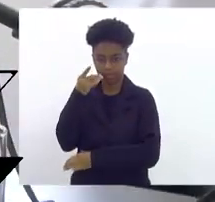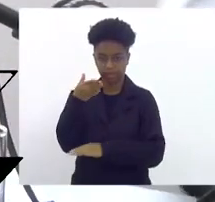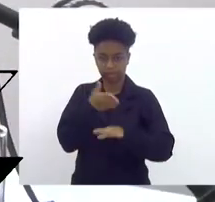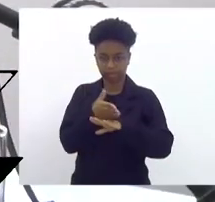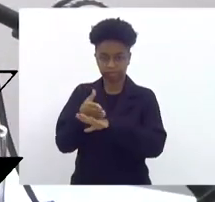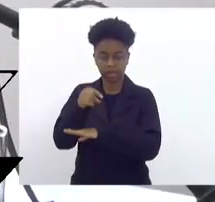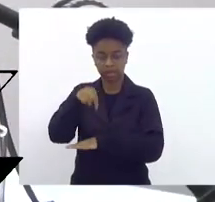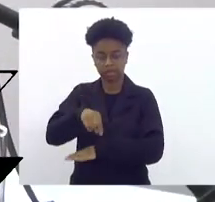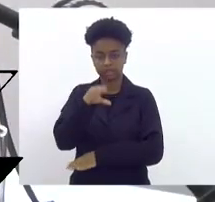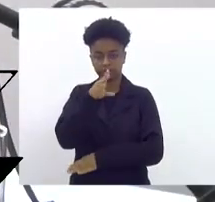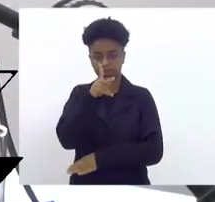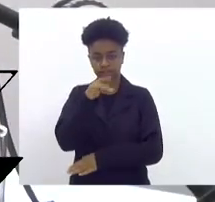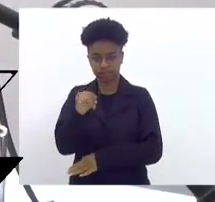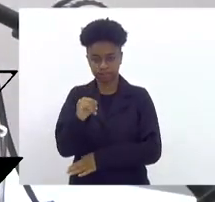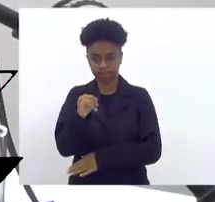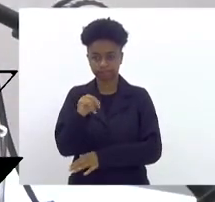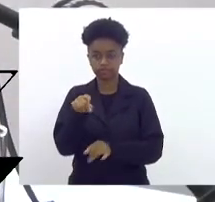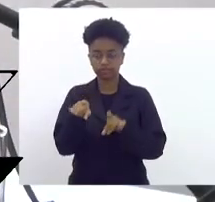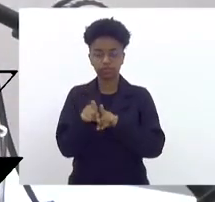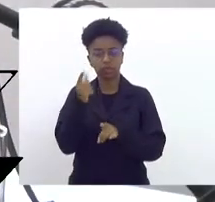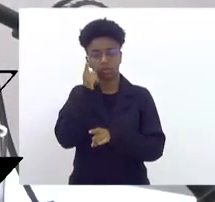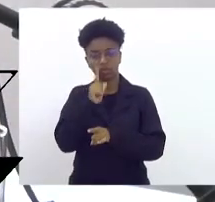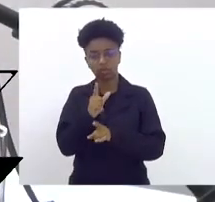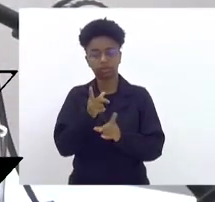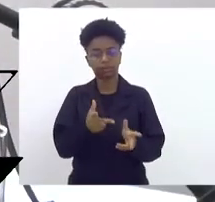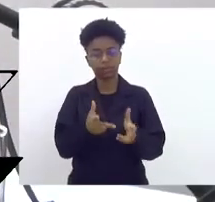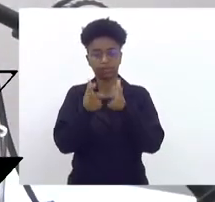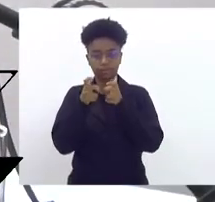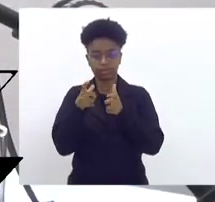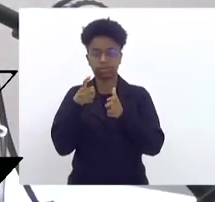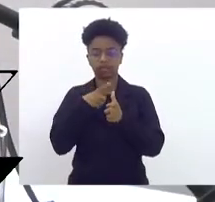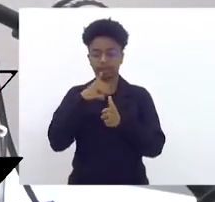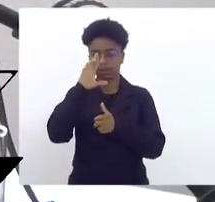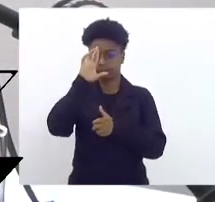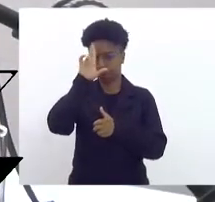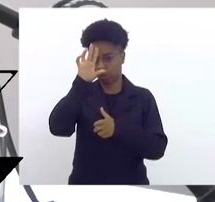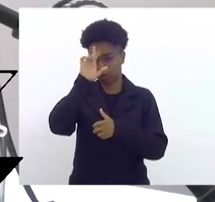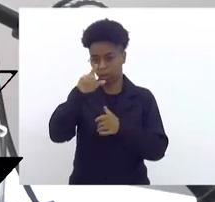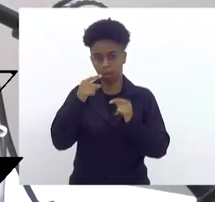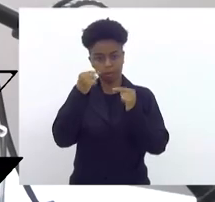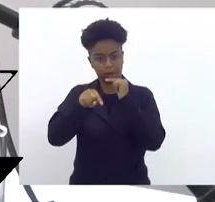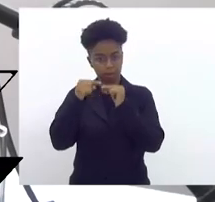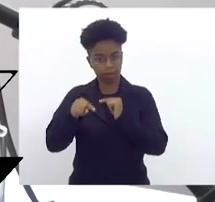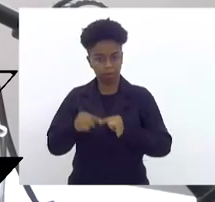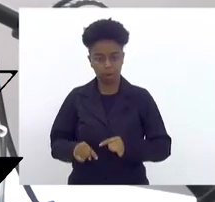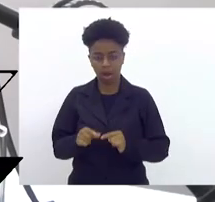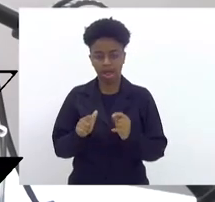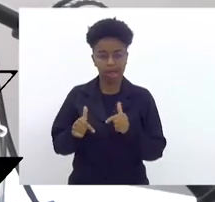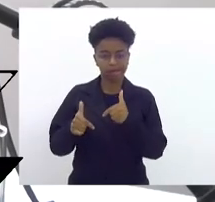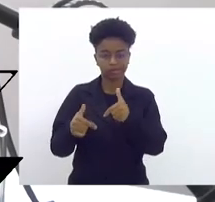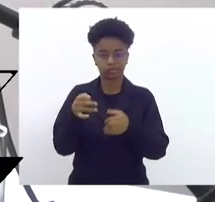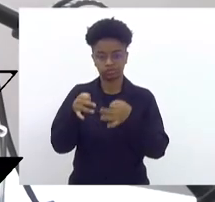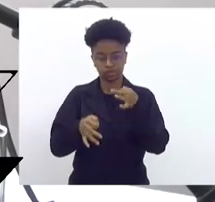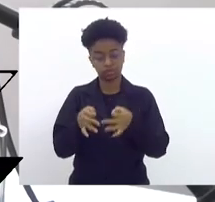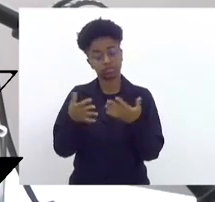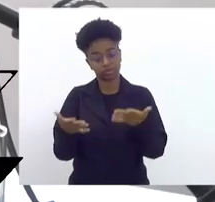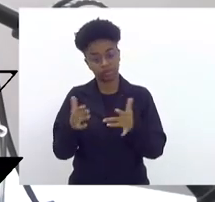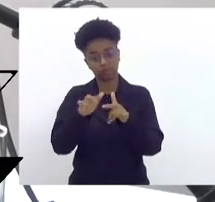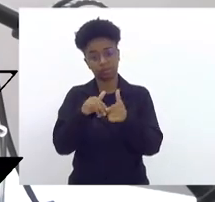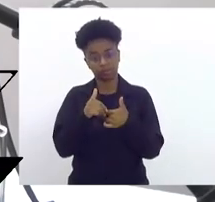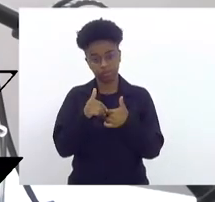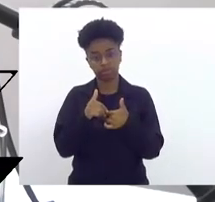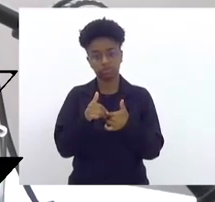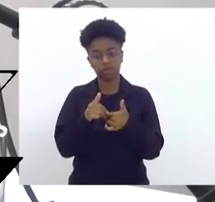compõem essa CPI consegue identificar que ah distorções no cumprimento efetivo da justiça e é por isso para que